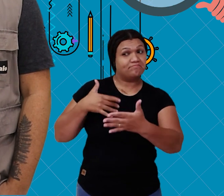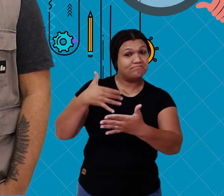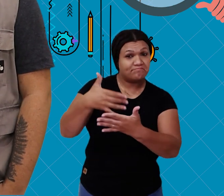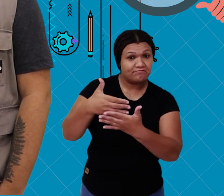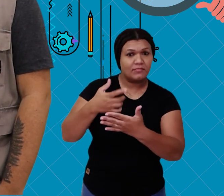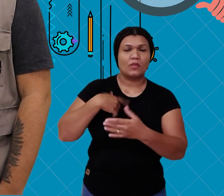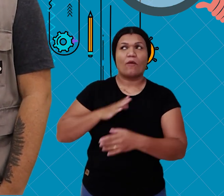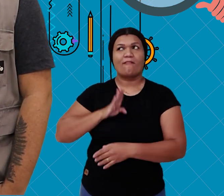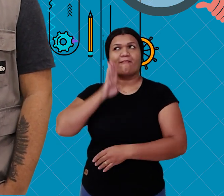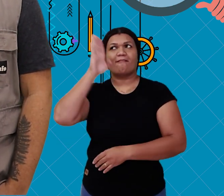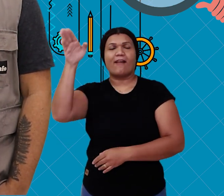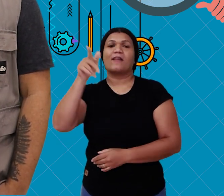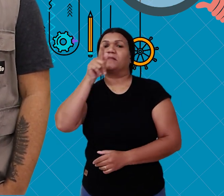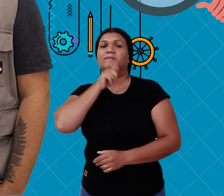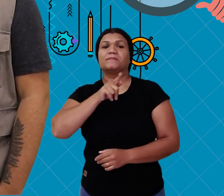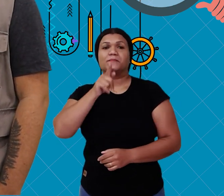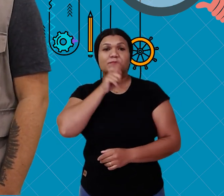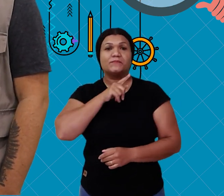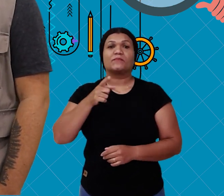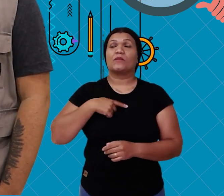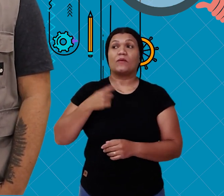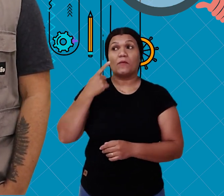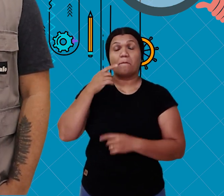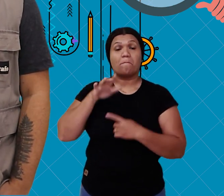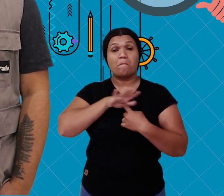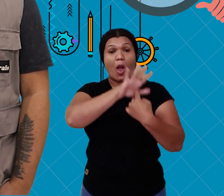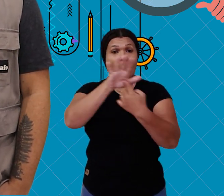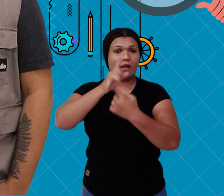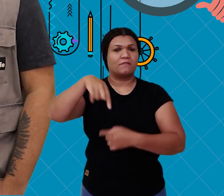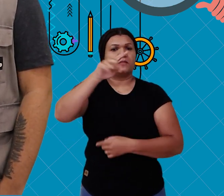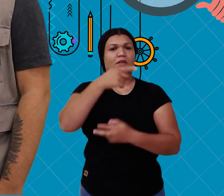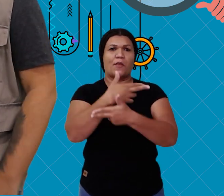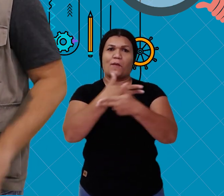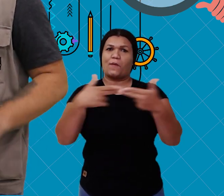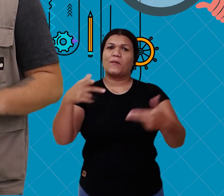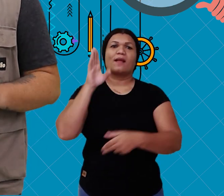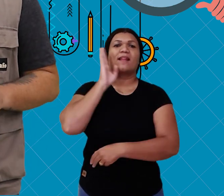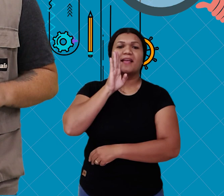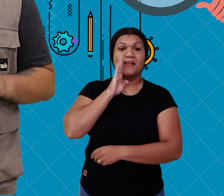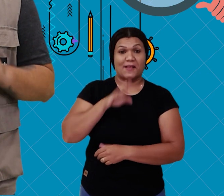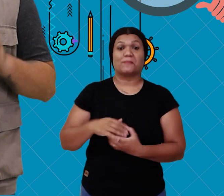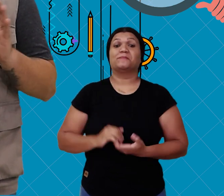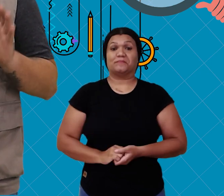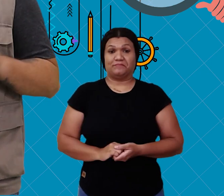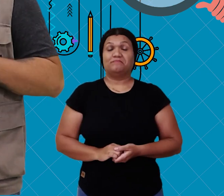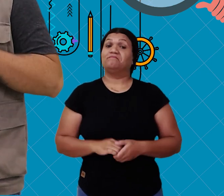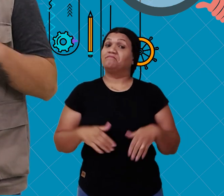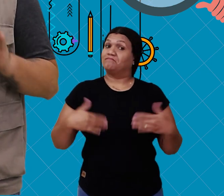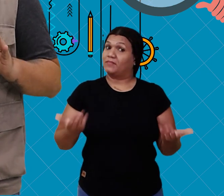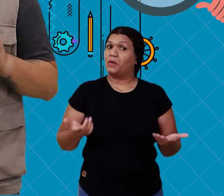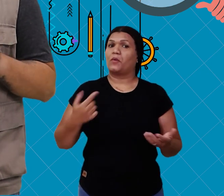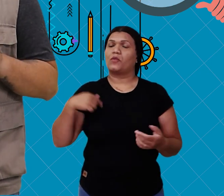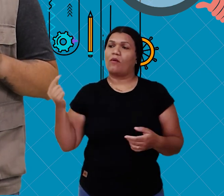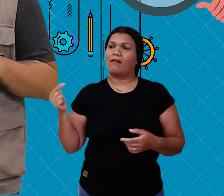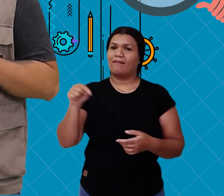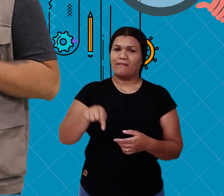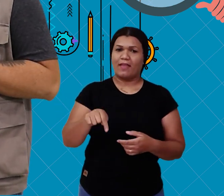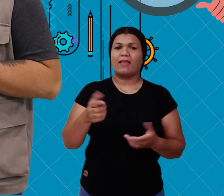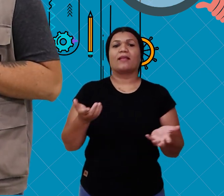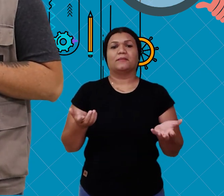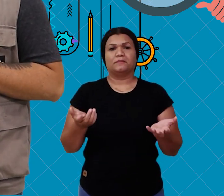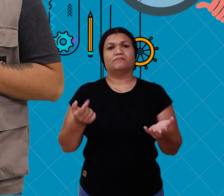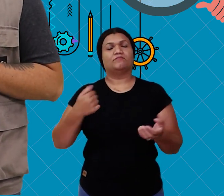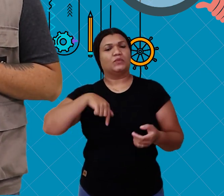vamos estar em Goiás para trazer a vocês várias coisas legais. Isso aí, pessoal. E já estamos aqui,